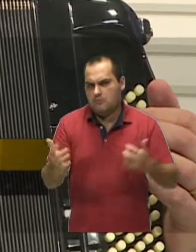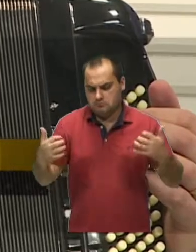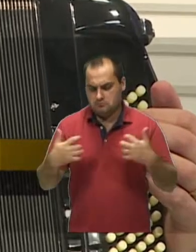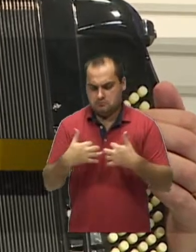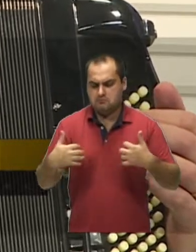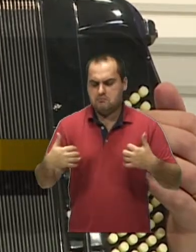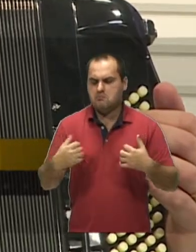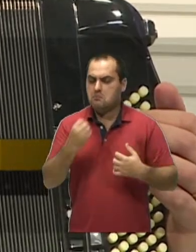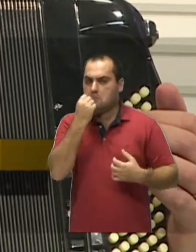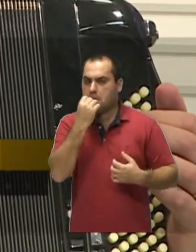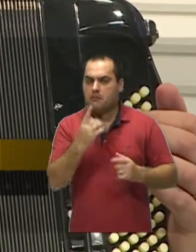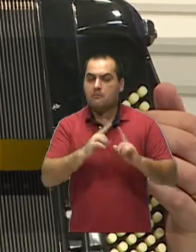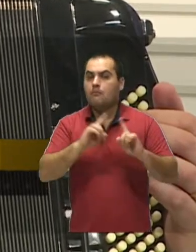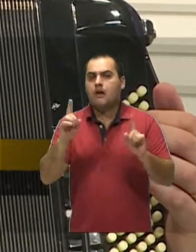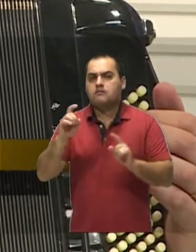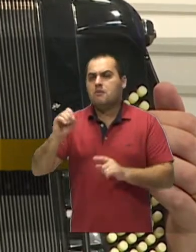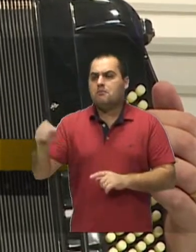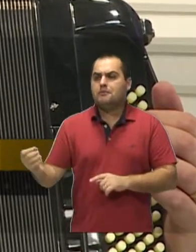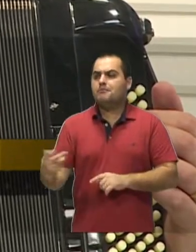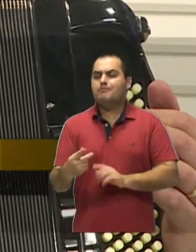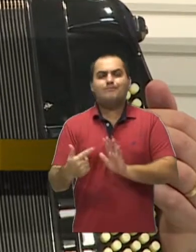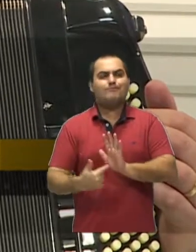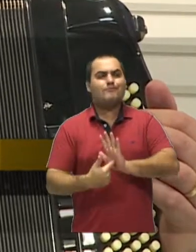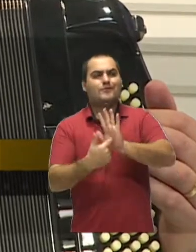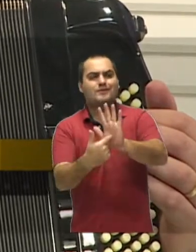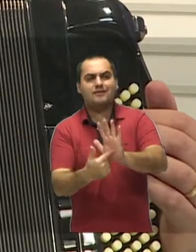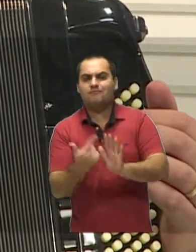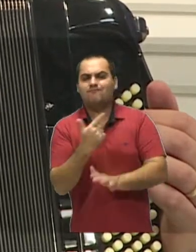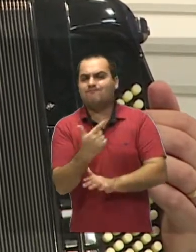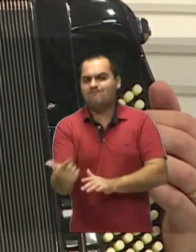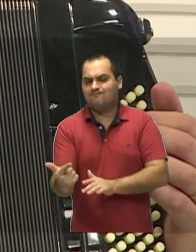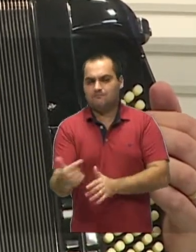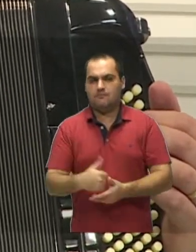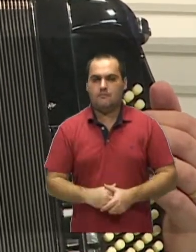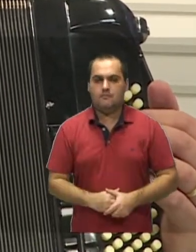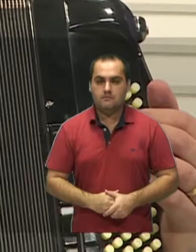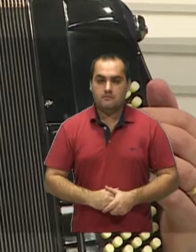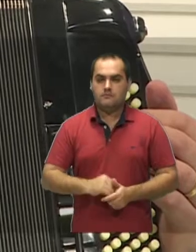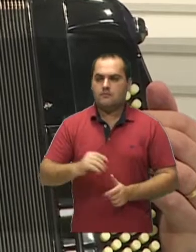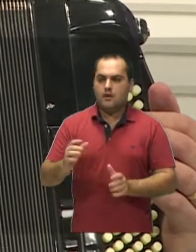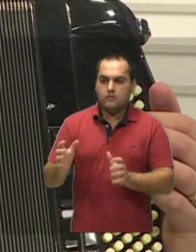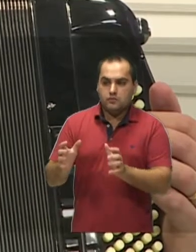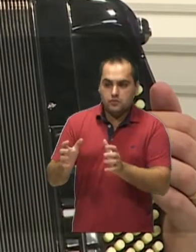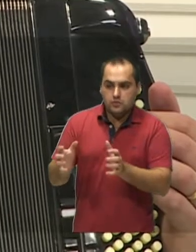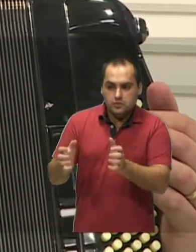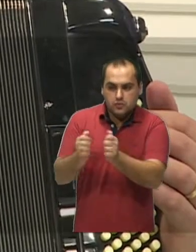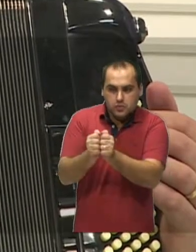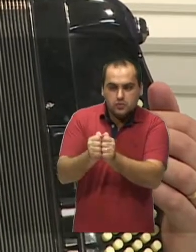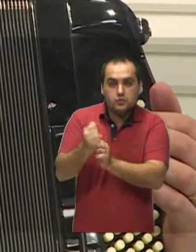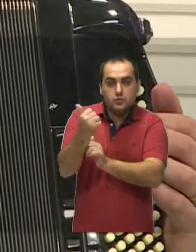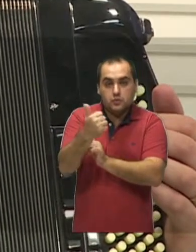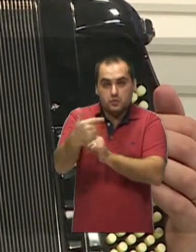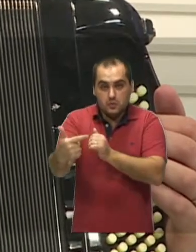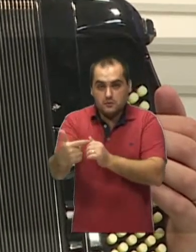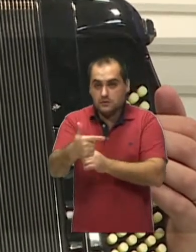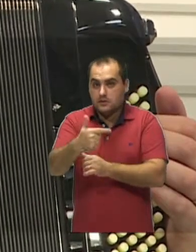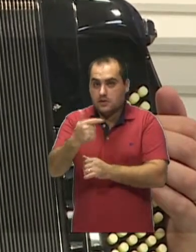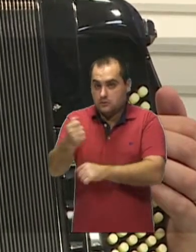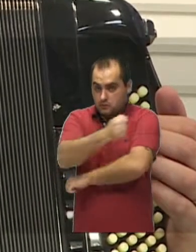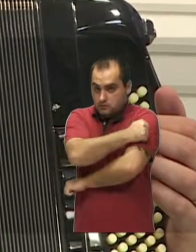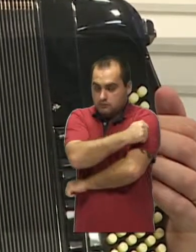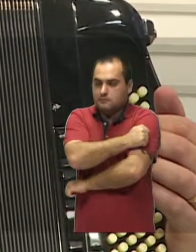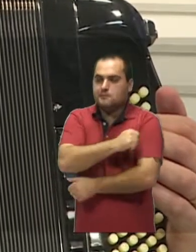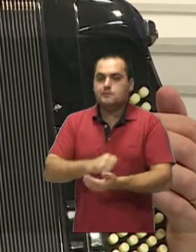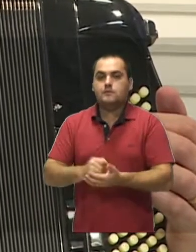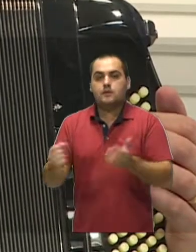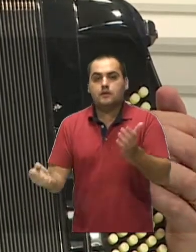acordeon, mas não tinham oportunidade de mostrar a arte deles, né? Então, juntei ali 12 acordeonistas e a gente